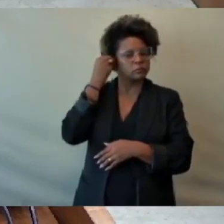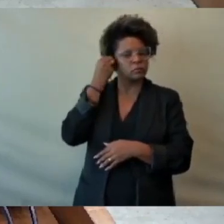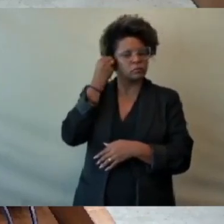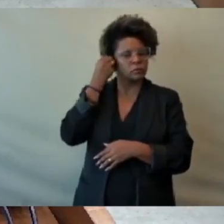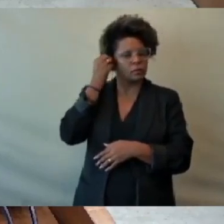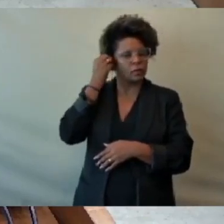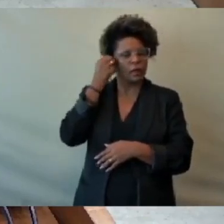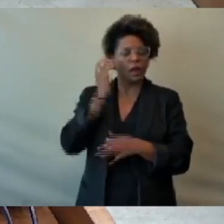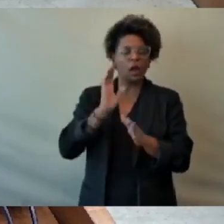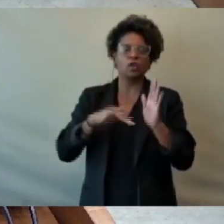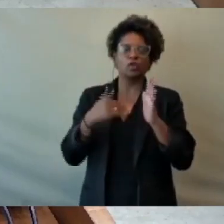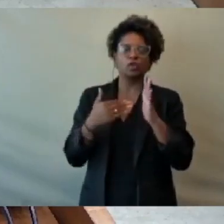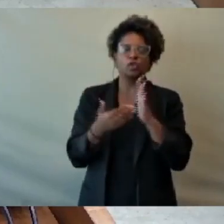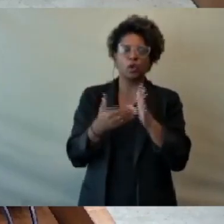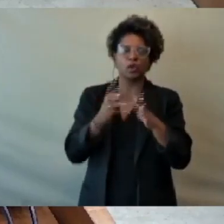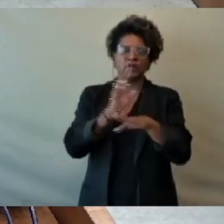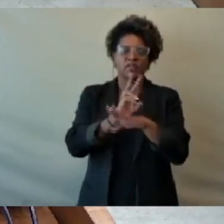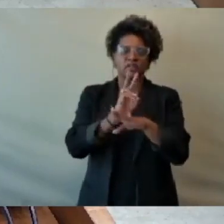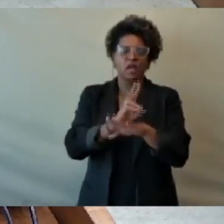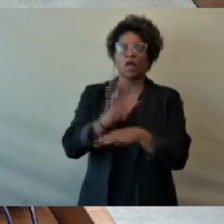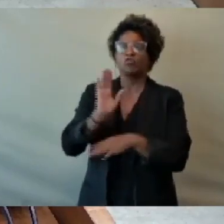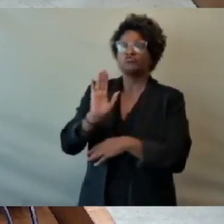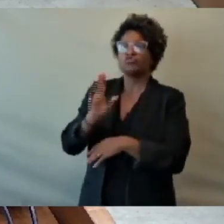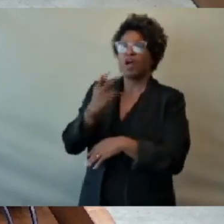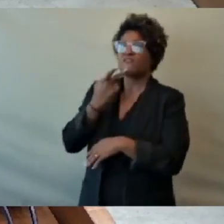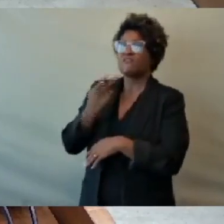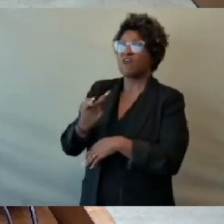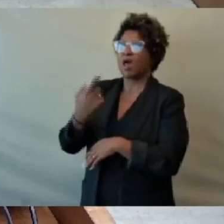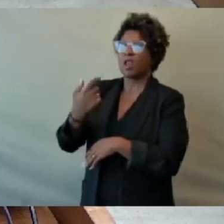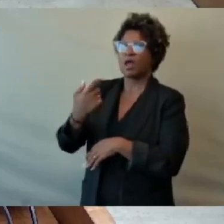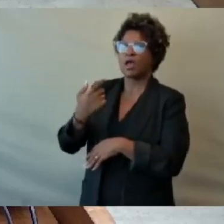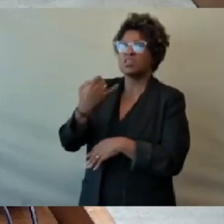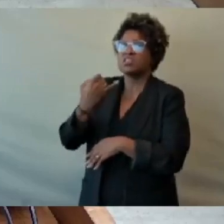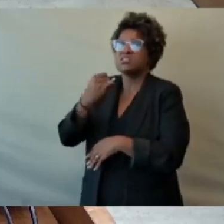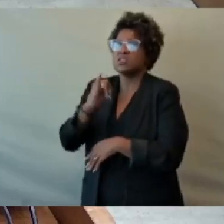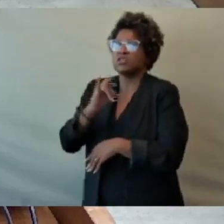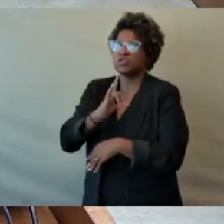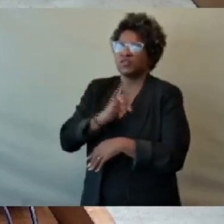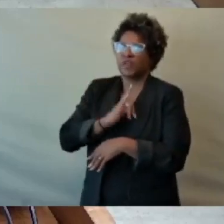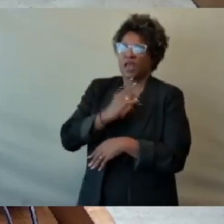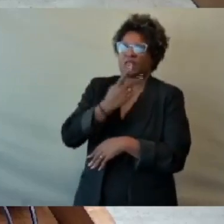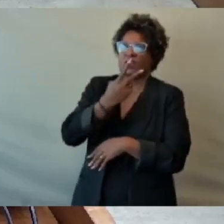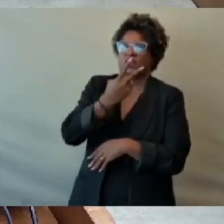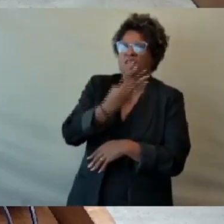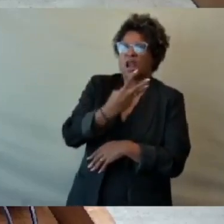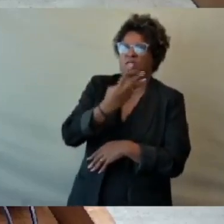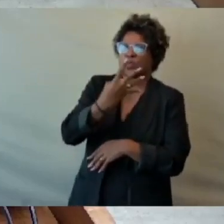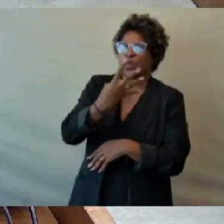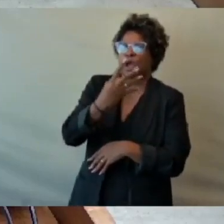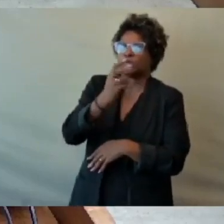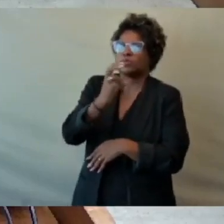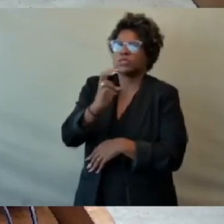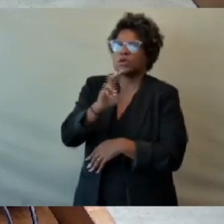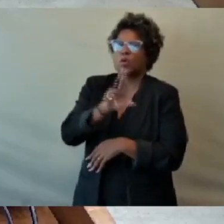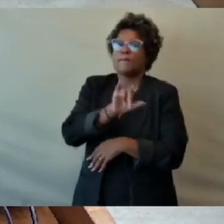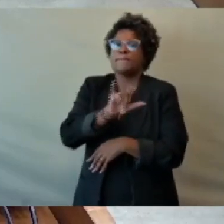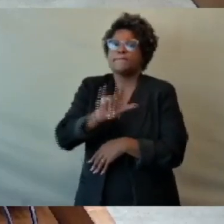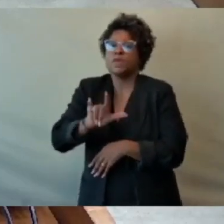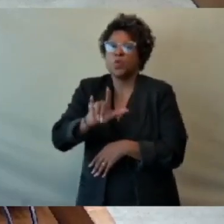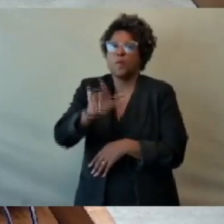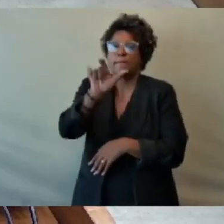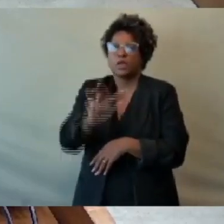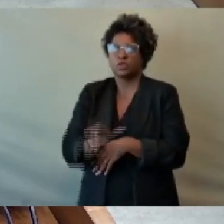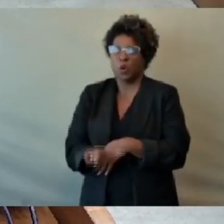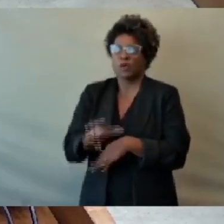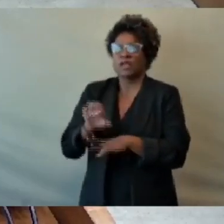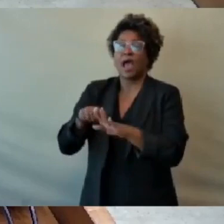3, 4, 5 mil pessoas, que a empresa organizadora do evento tenha que disponibilizar uma ambulância para transporte em casos como esse.